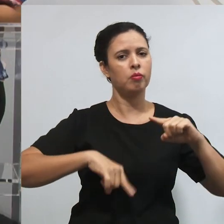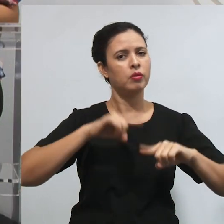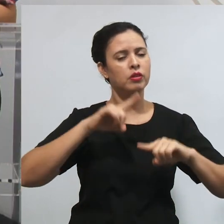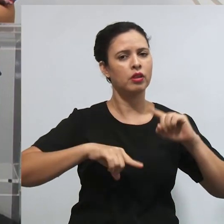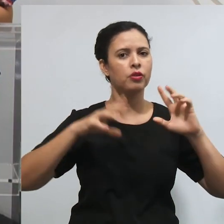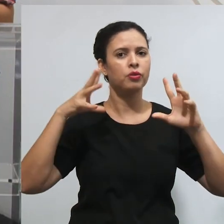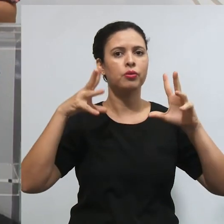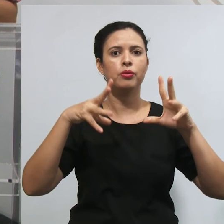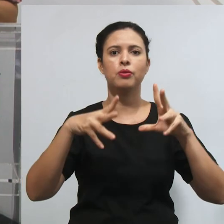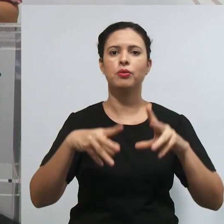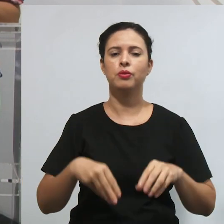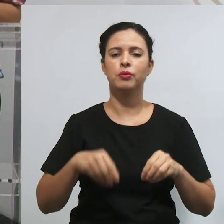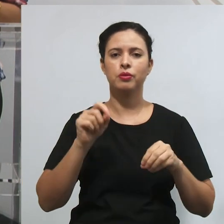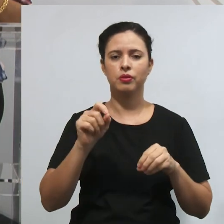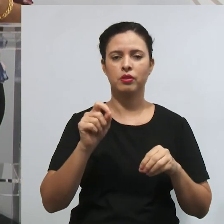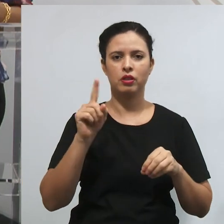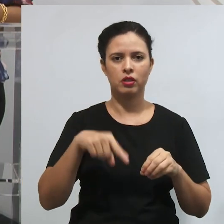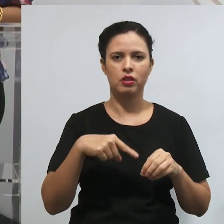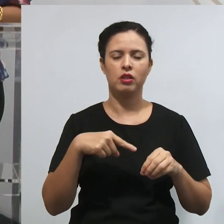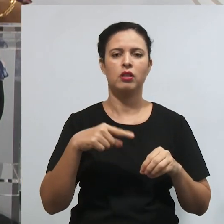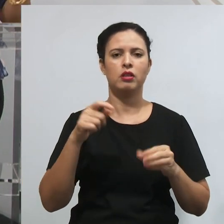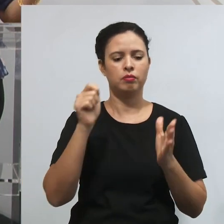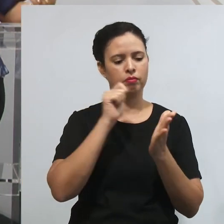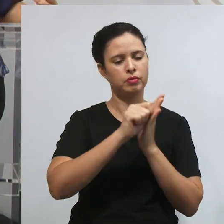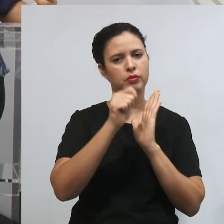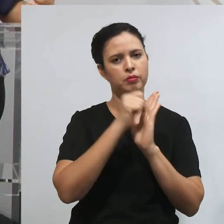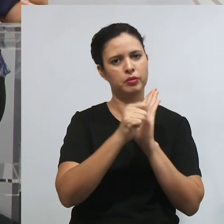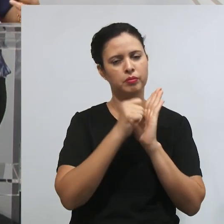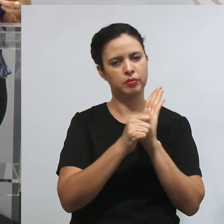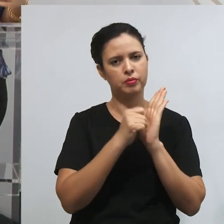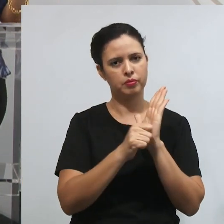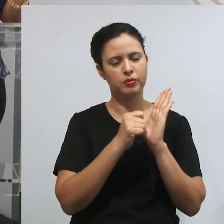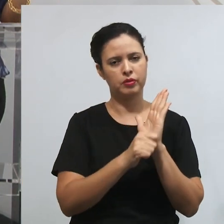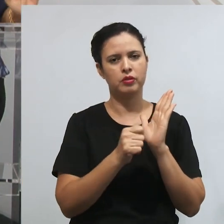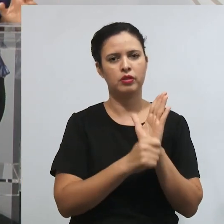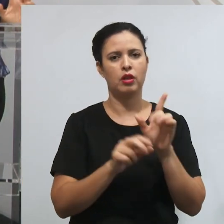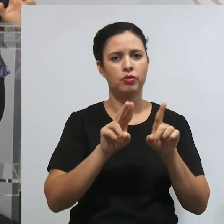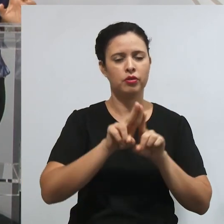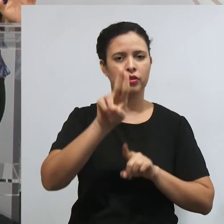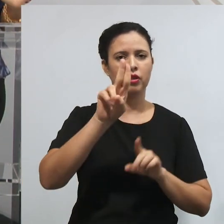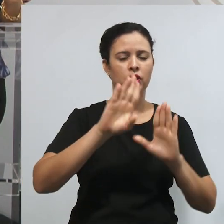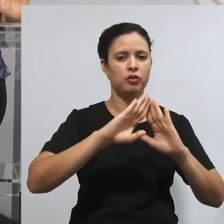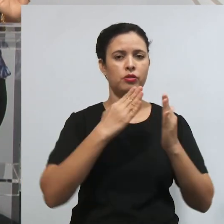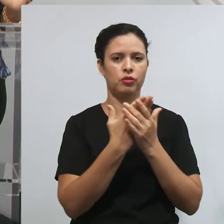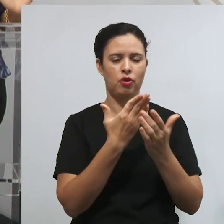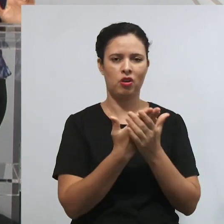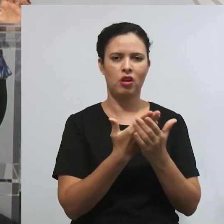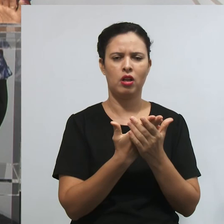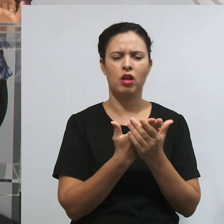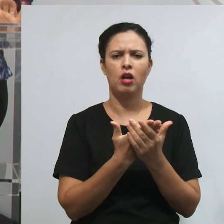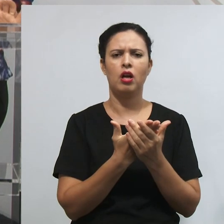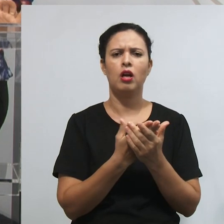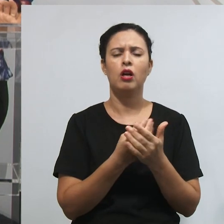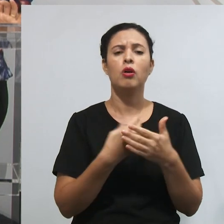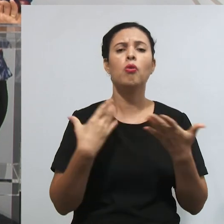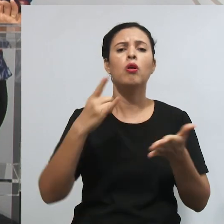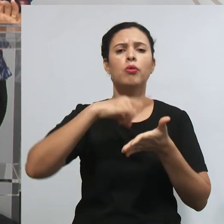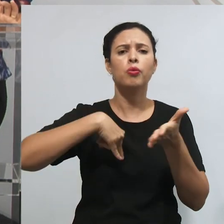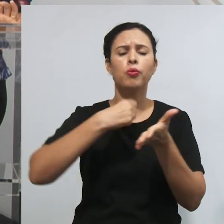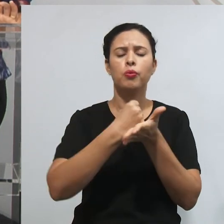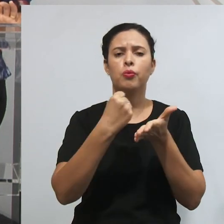materiais todos, eles são transcritos na unidade escolar num documento chamado Projeto Político